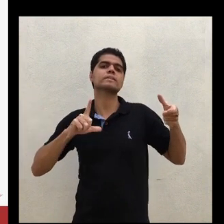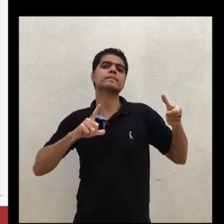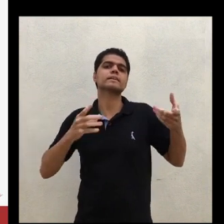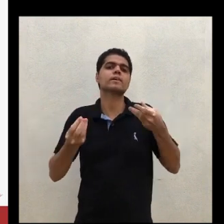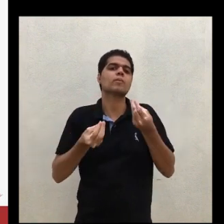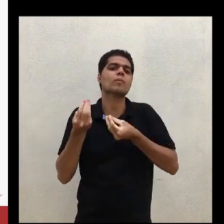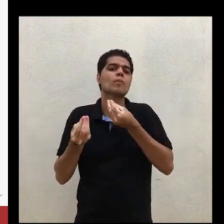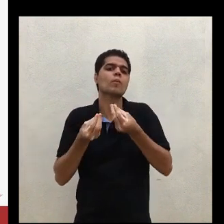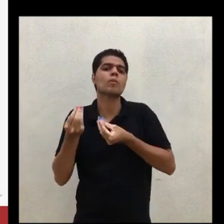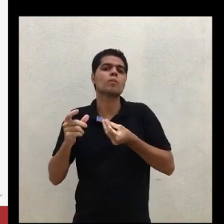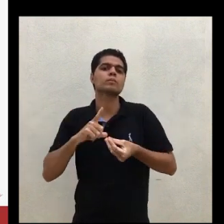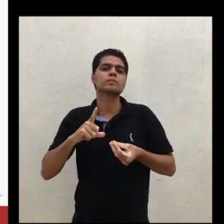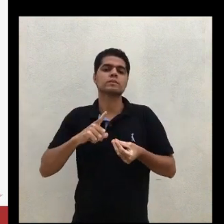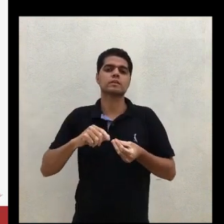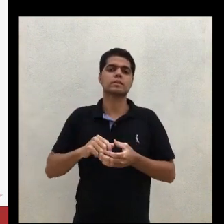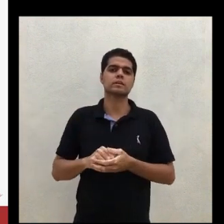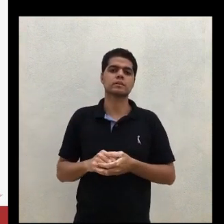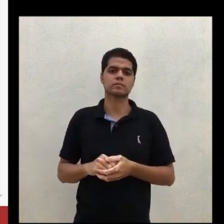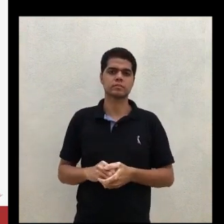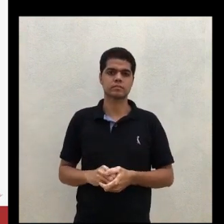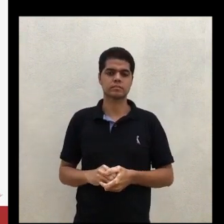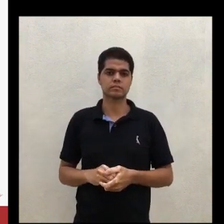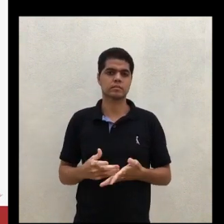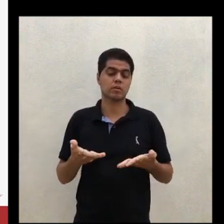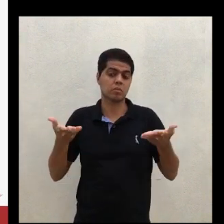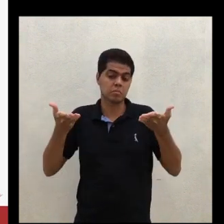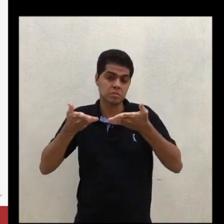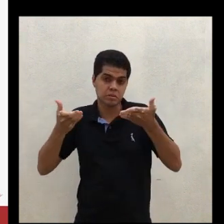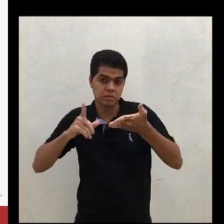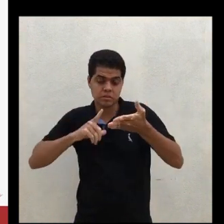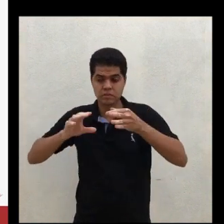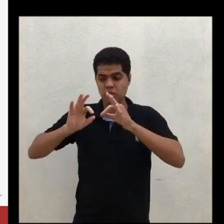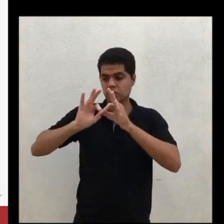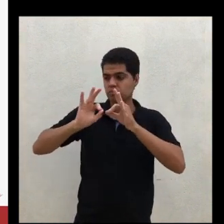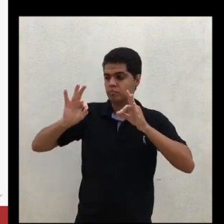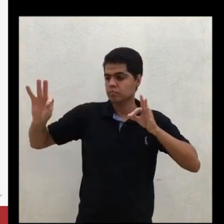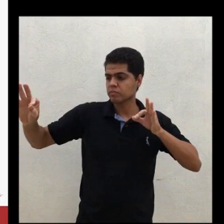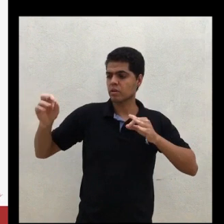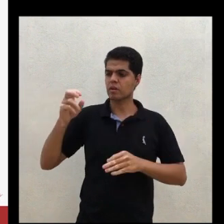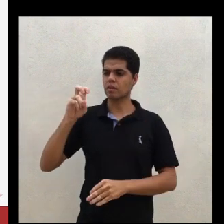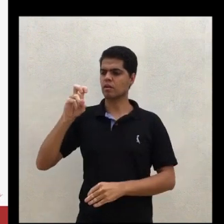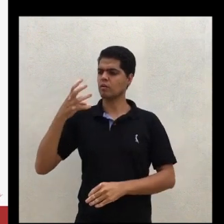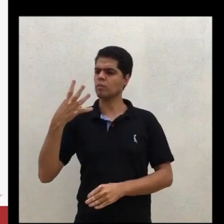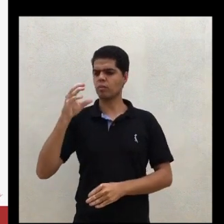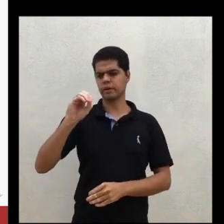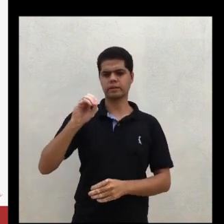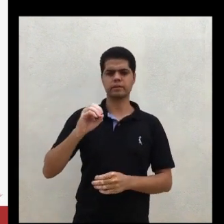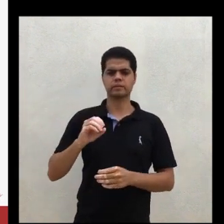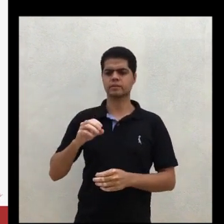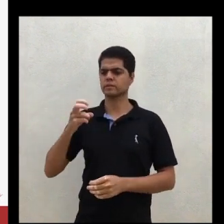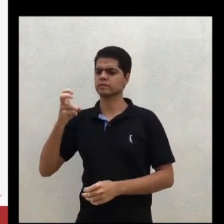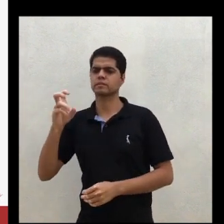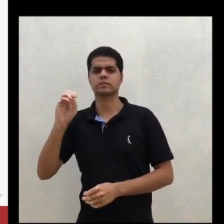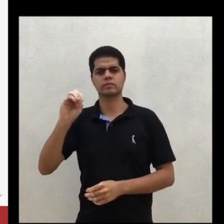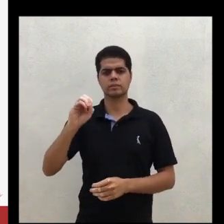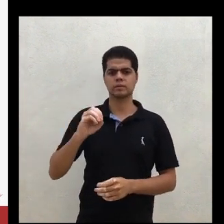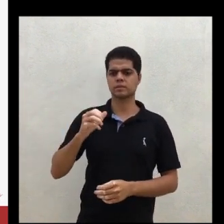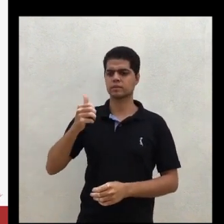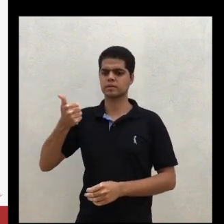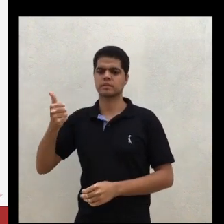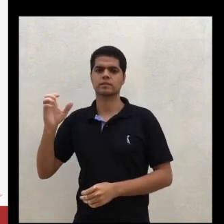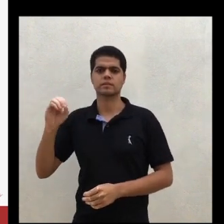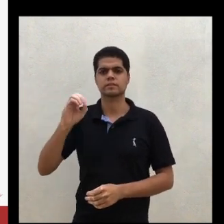uma distância de 40, 50, 100 metros, já é considerado longe. Tá? Então, a gente trabalha